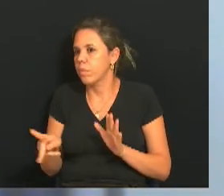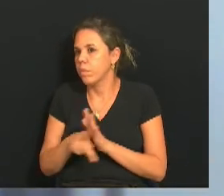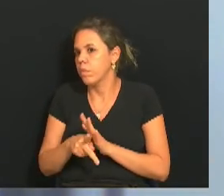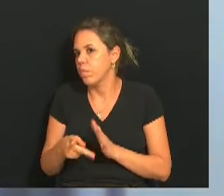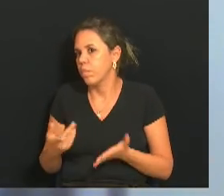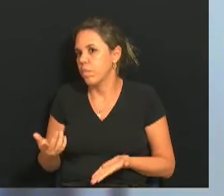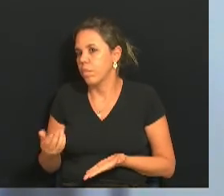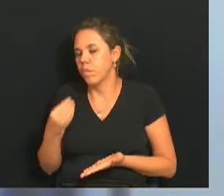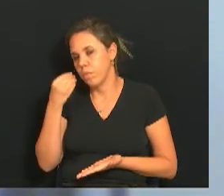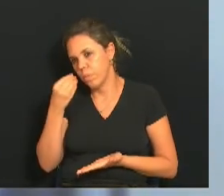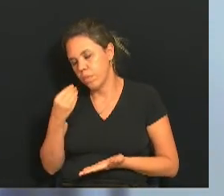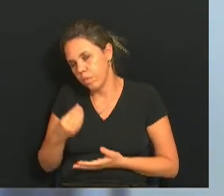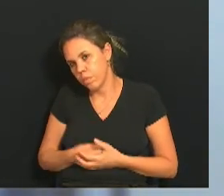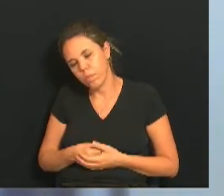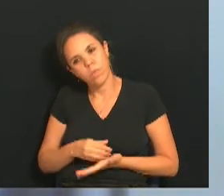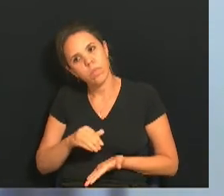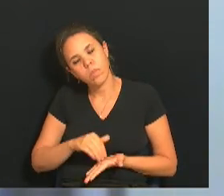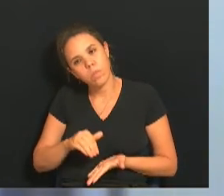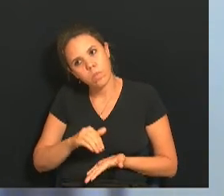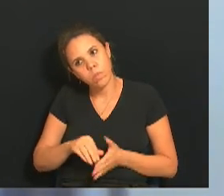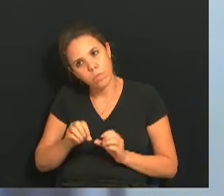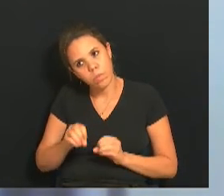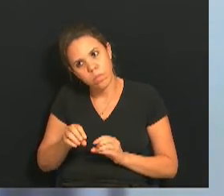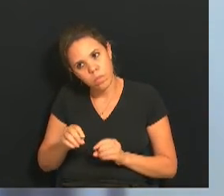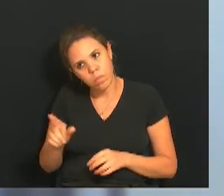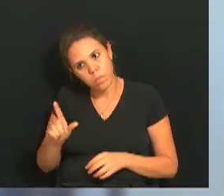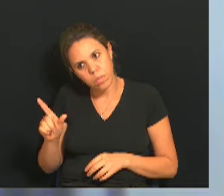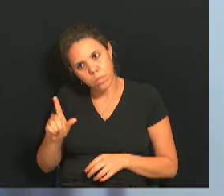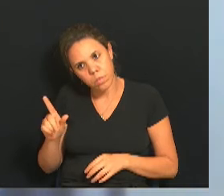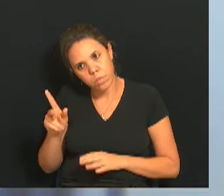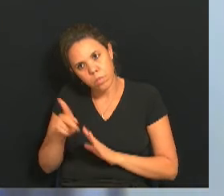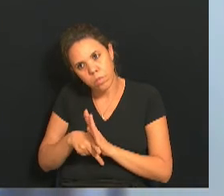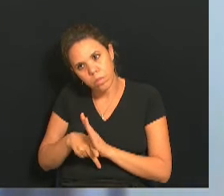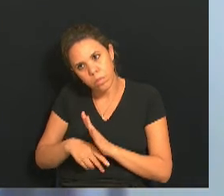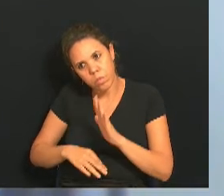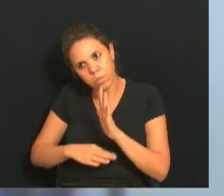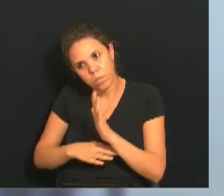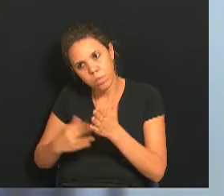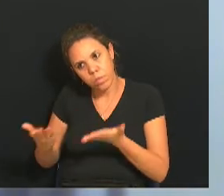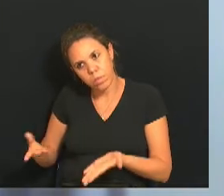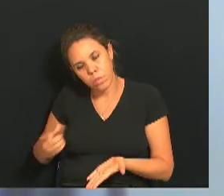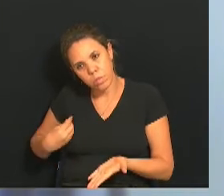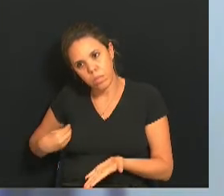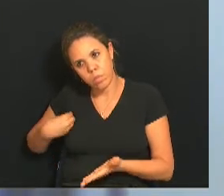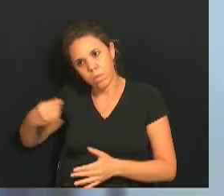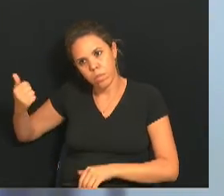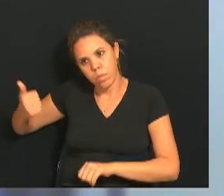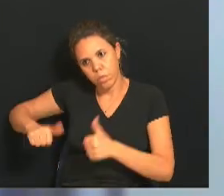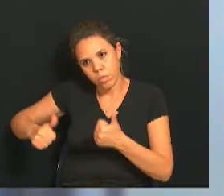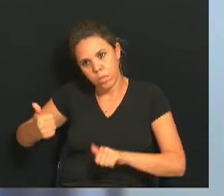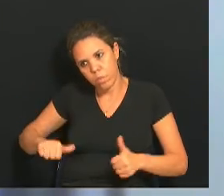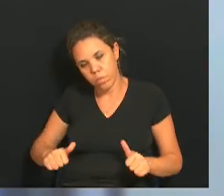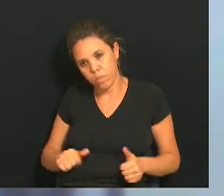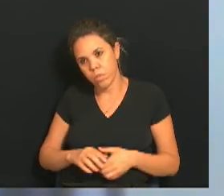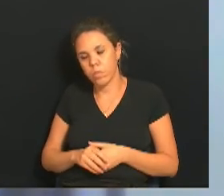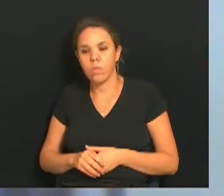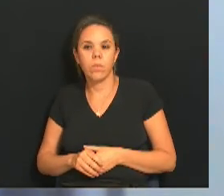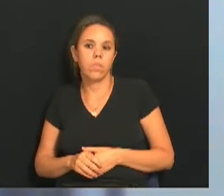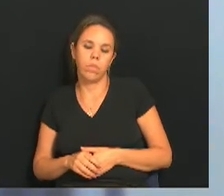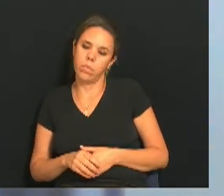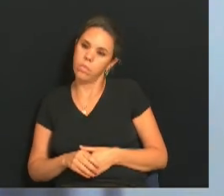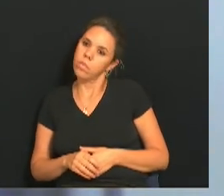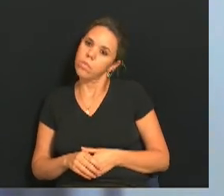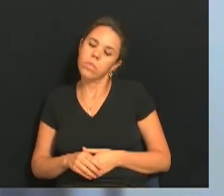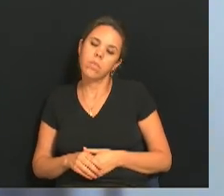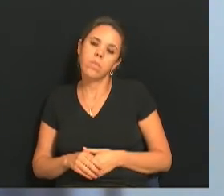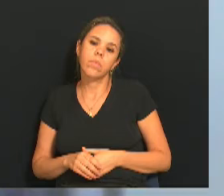de Educação, que, claro, o projeto já está na Câmara, existem os trâmites específicos da Câmara que eu não tenho como